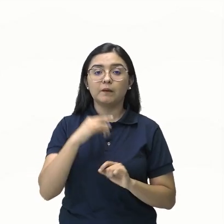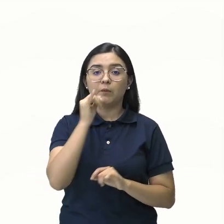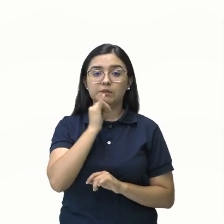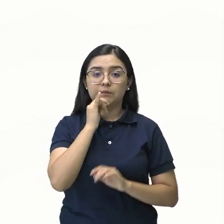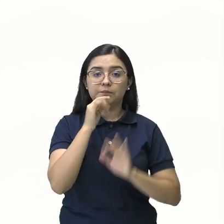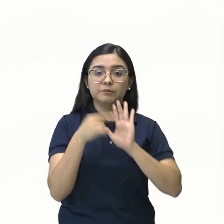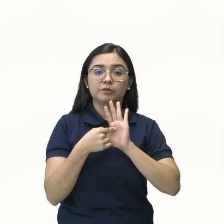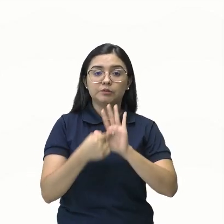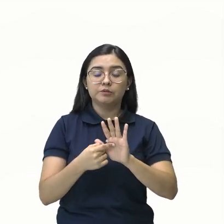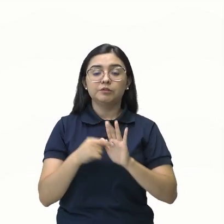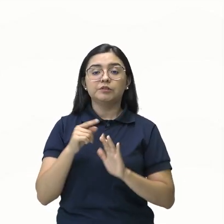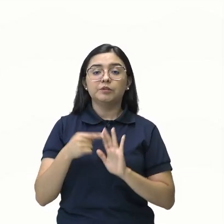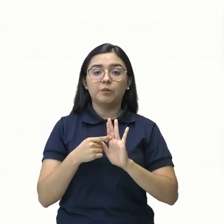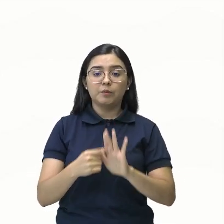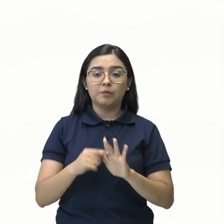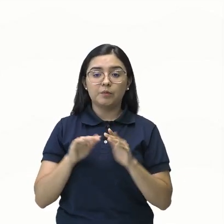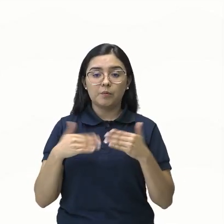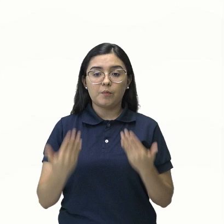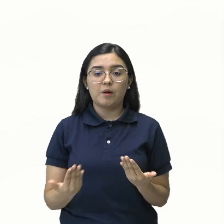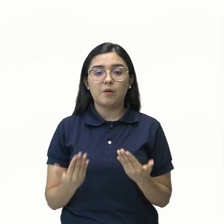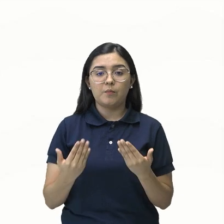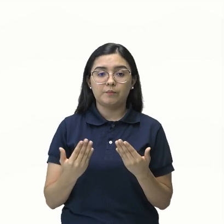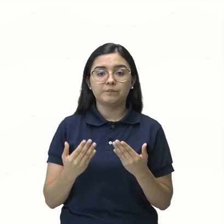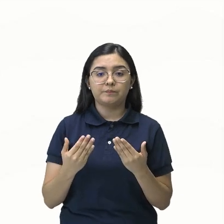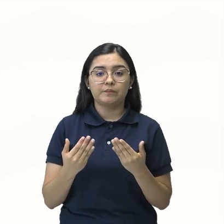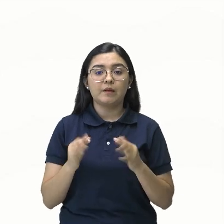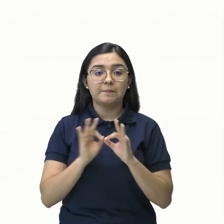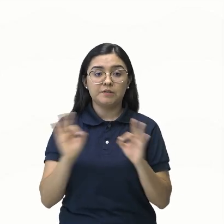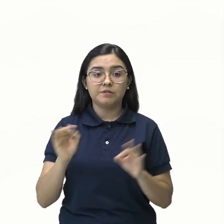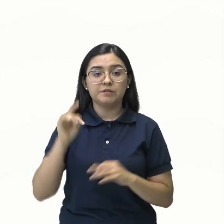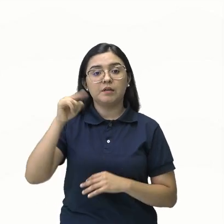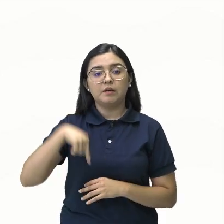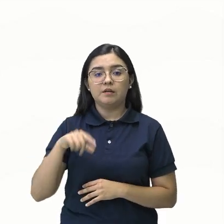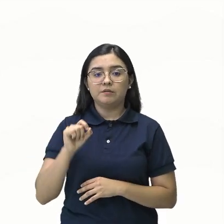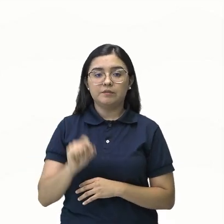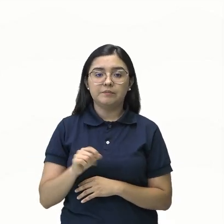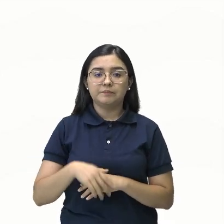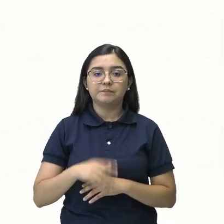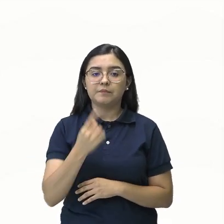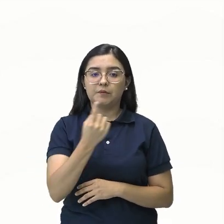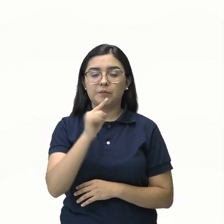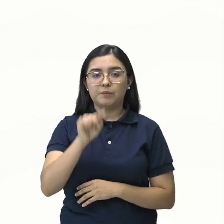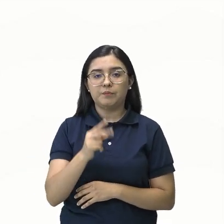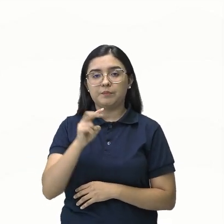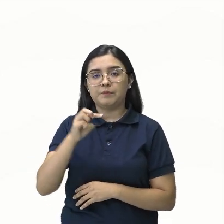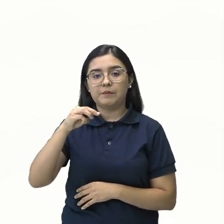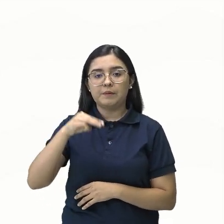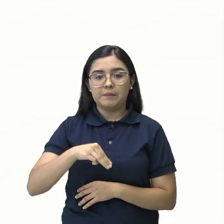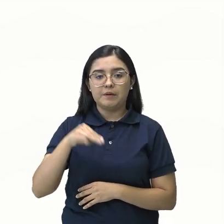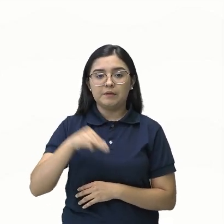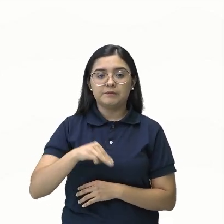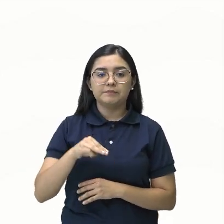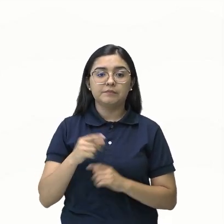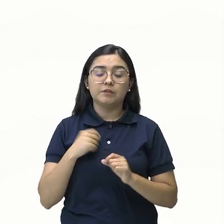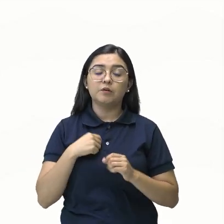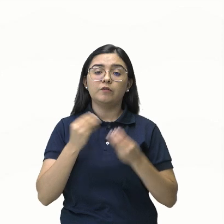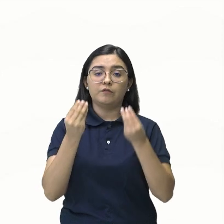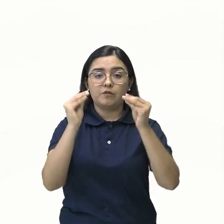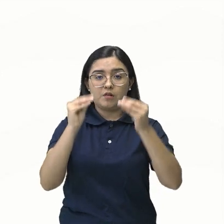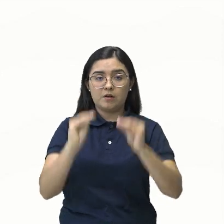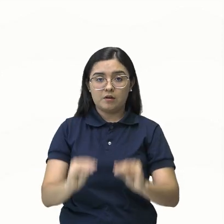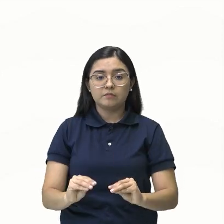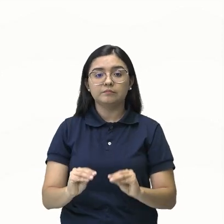exemplo, já está dizendo qual é a medida, né? A medida é 1,5. Então, eu já vou colocar já exatamente